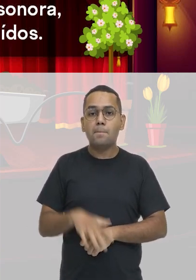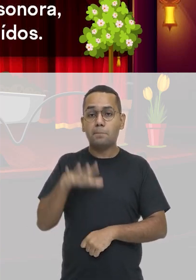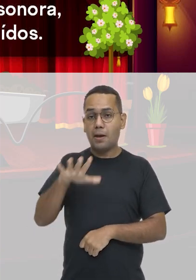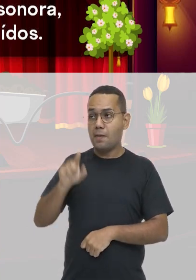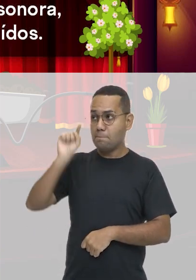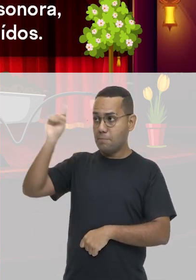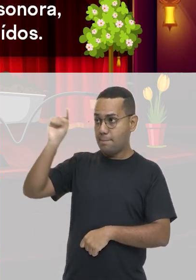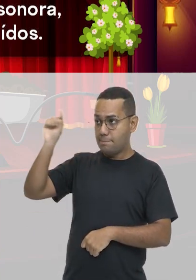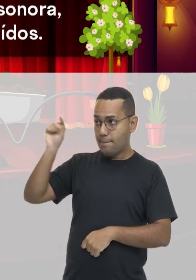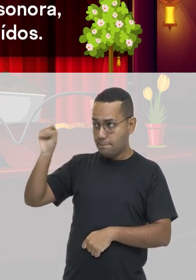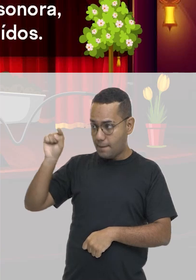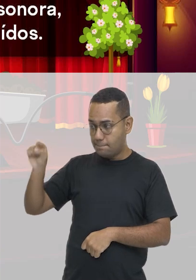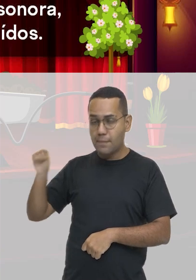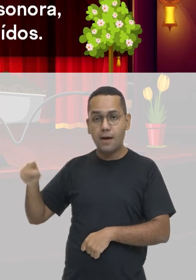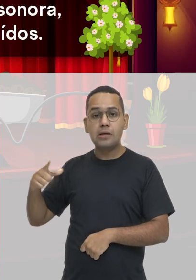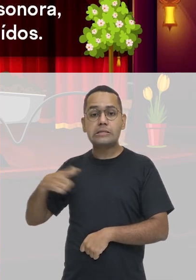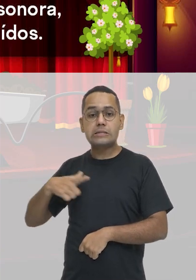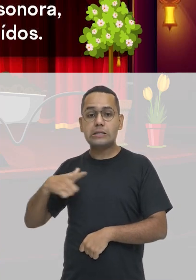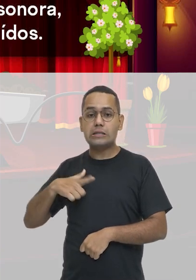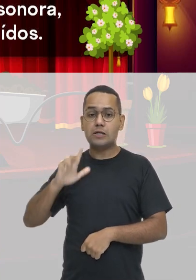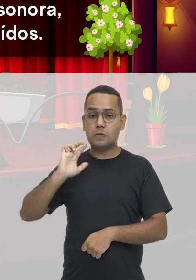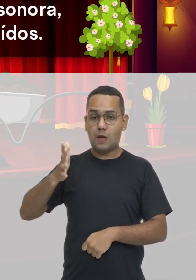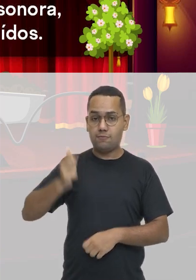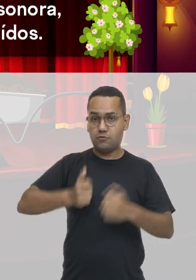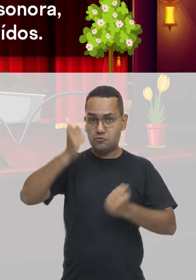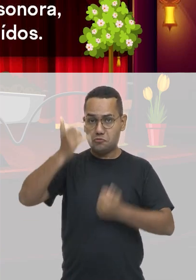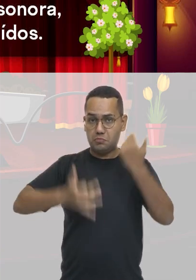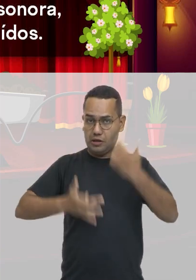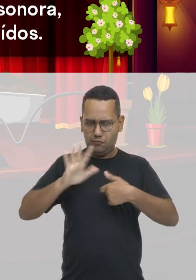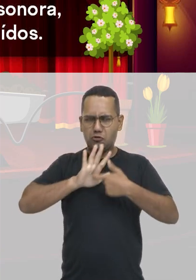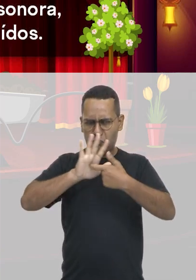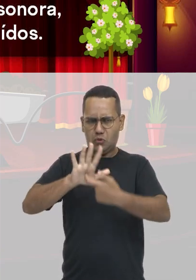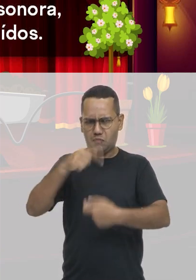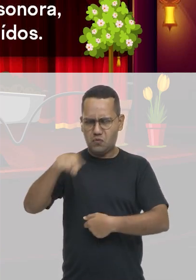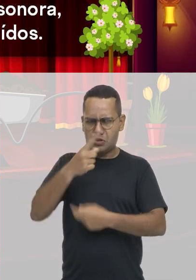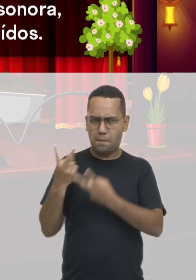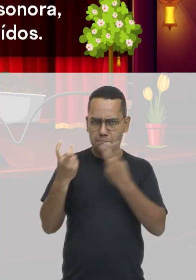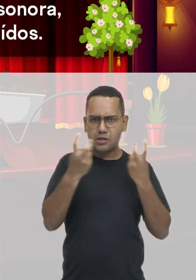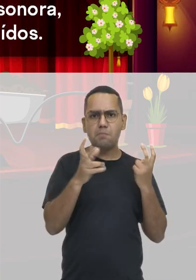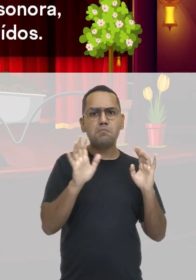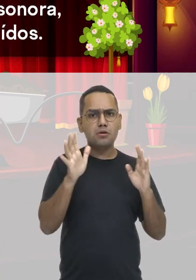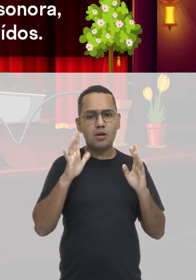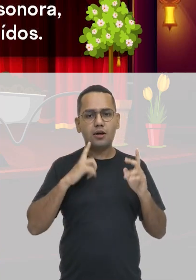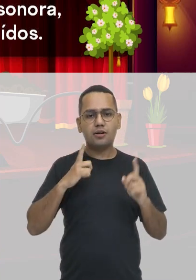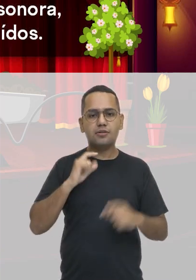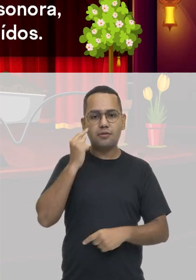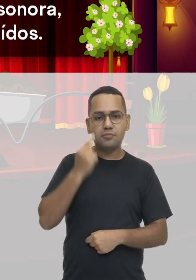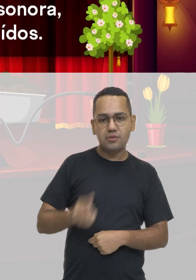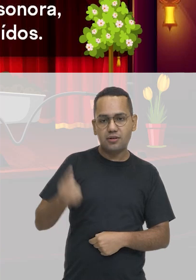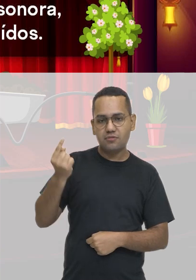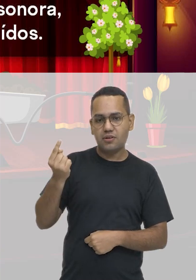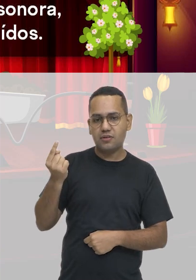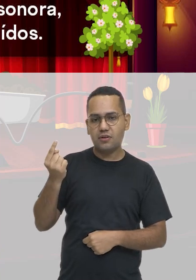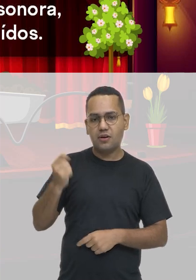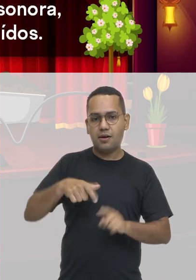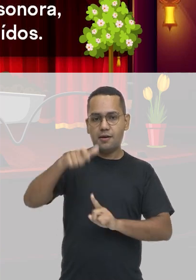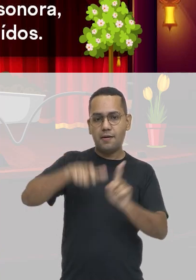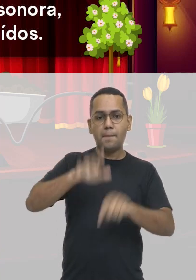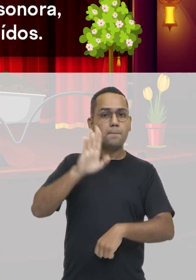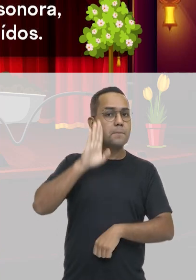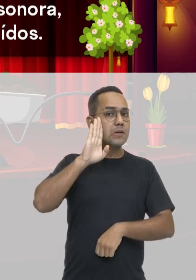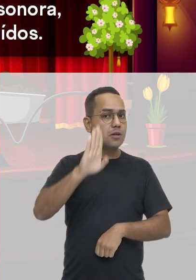cada item foi sendo construído aqui e vocês perceberam, aqui estão os nossos protagonista e o nosso